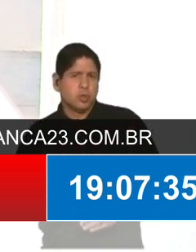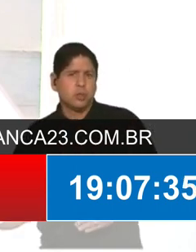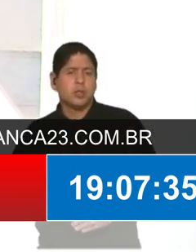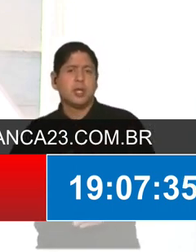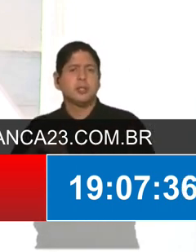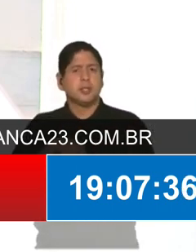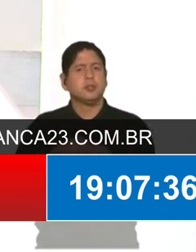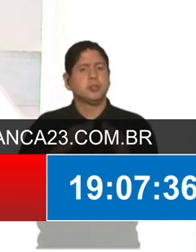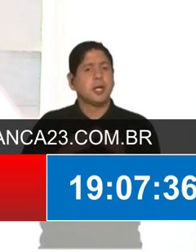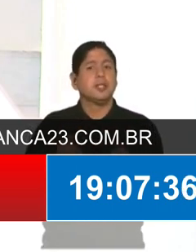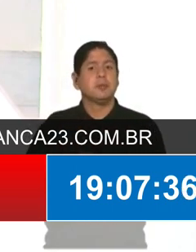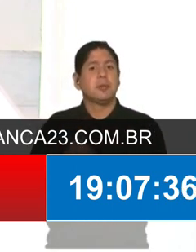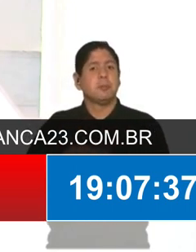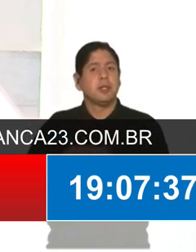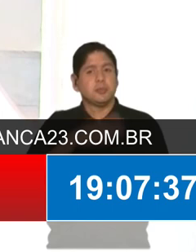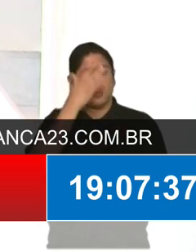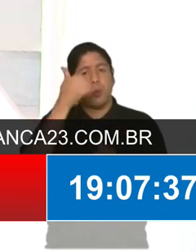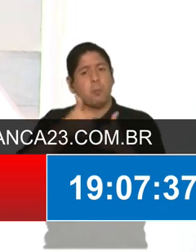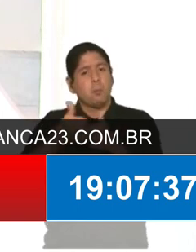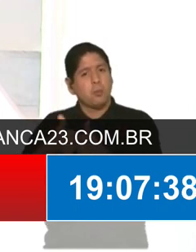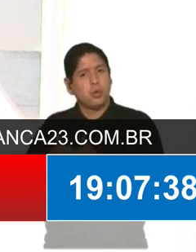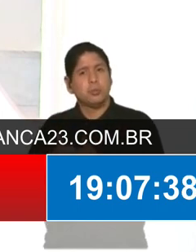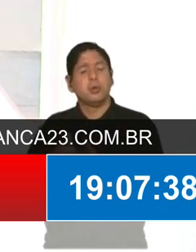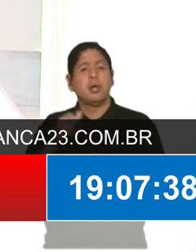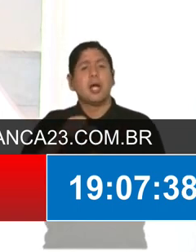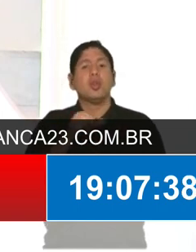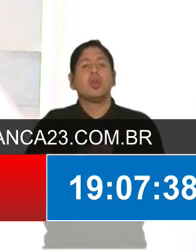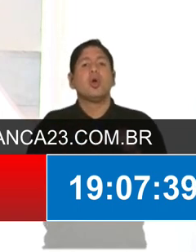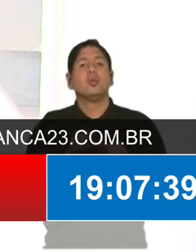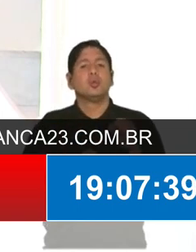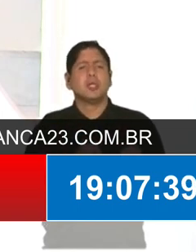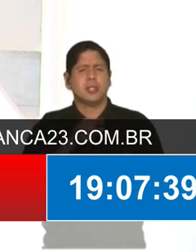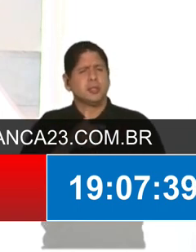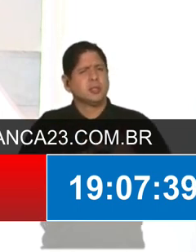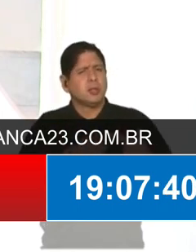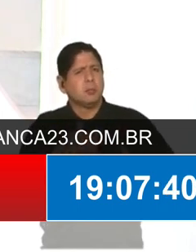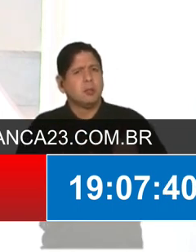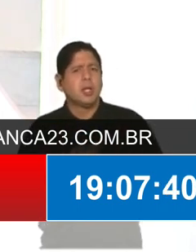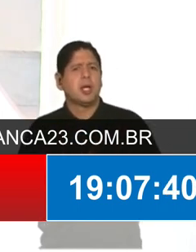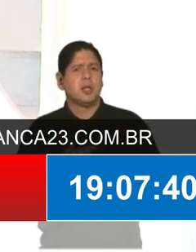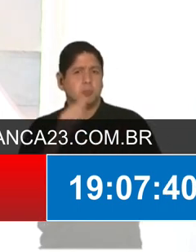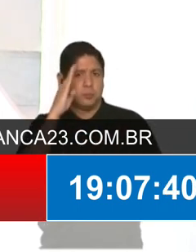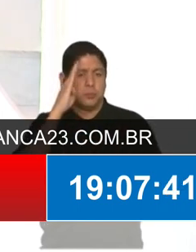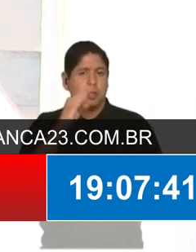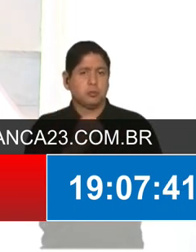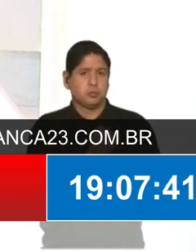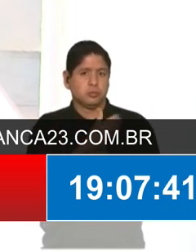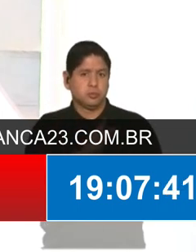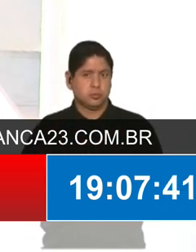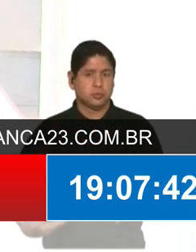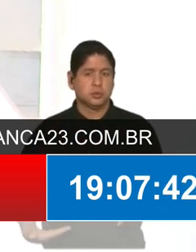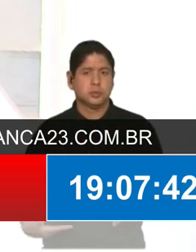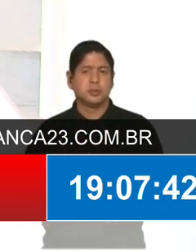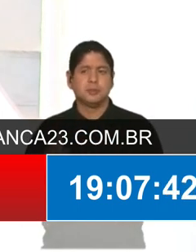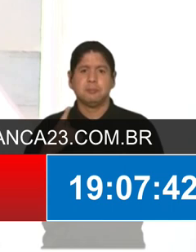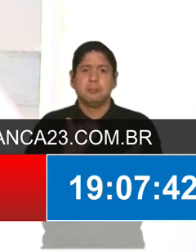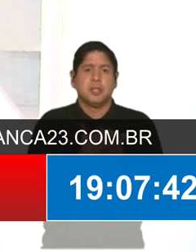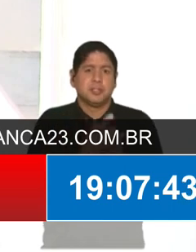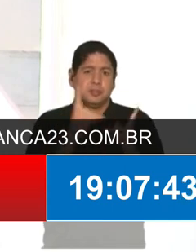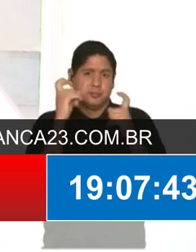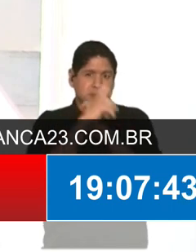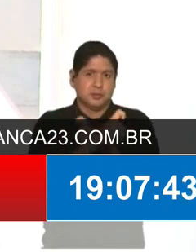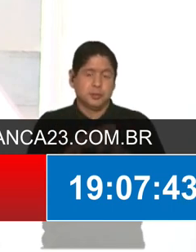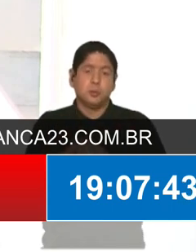de casa e praticada por pessoas próximas. Isso torna todo esse trabalho, né, principalmente da segurança pública, complexo. E daí